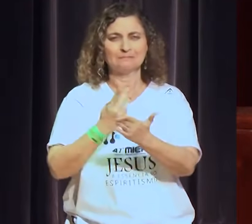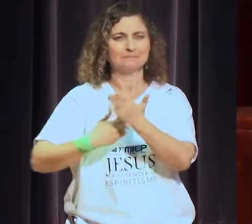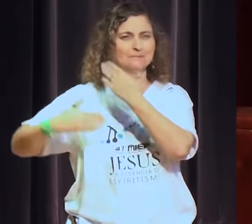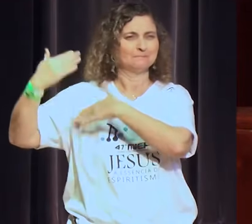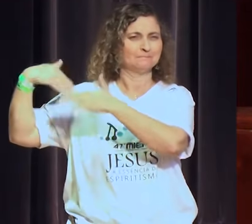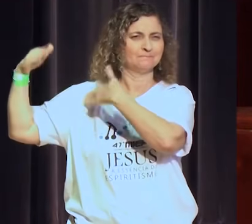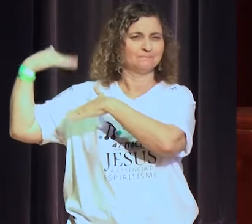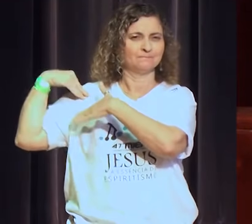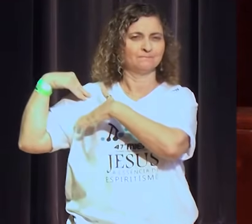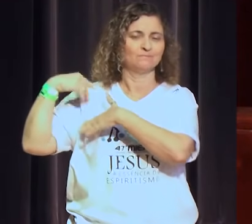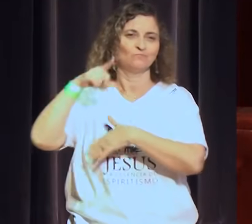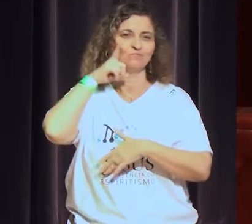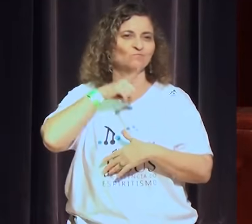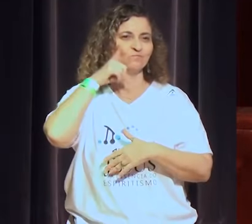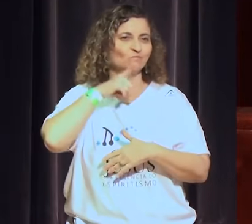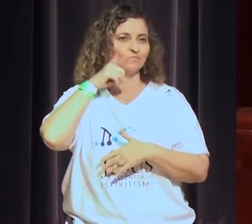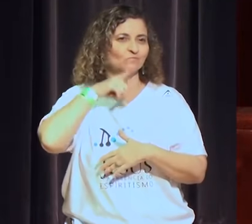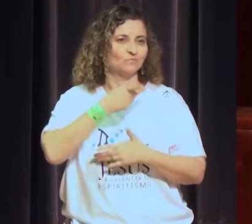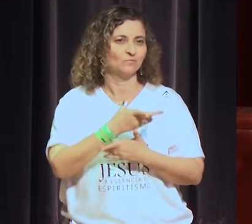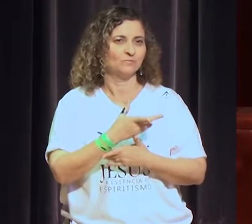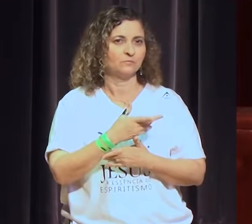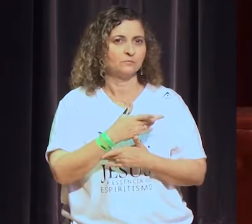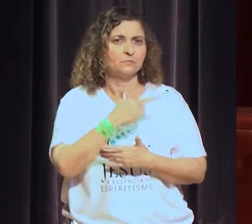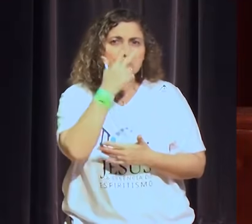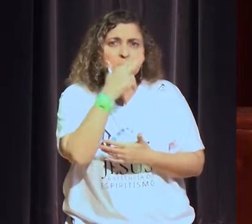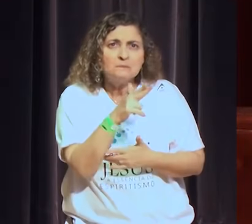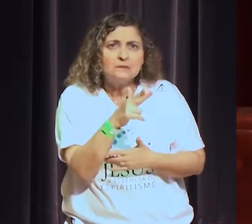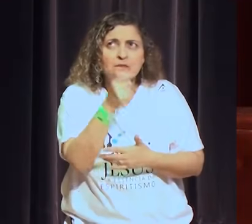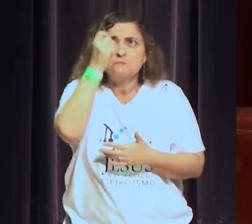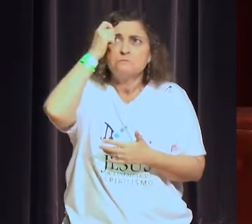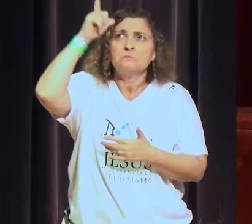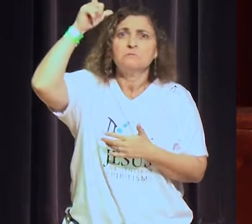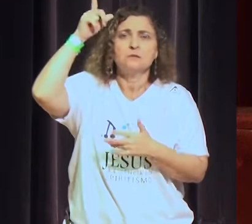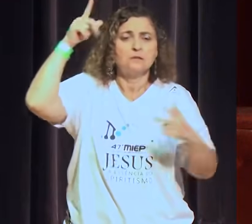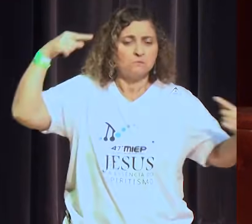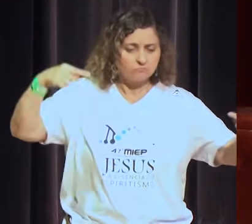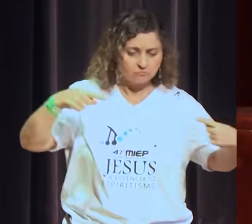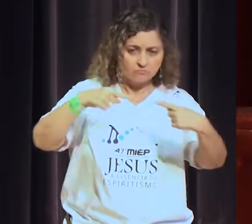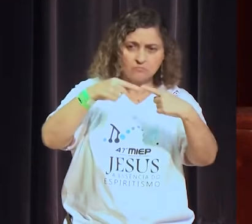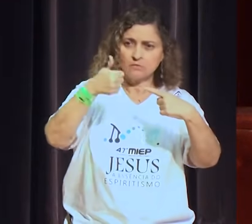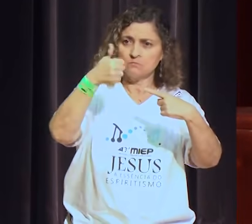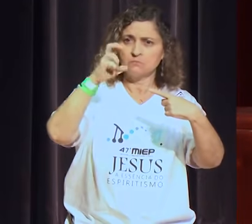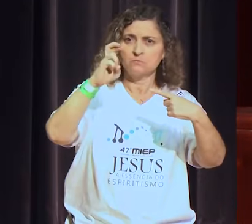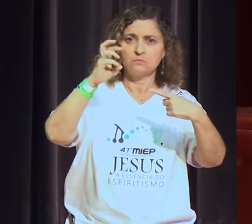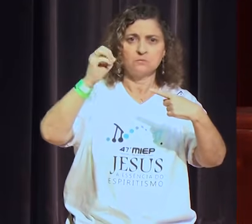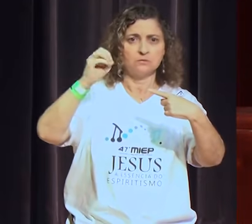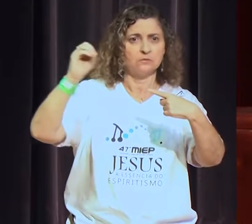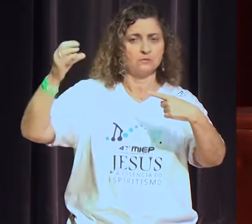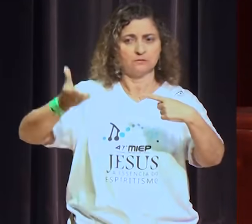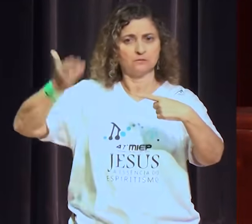Está reavivando um misticismo aí de 1.500, 2.000 anos atrás, ou de 300 anos atrás.